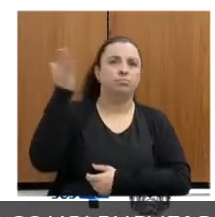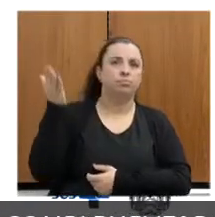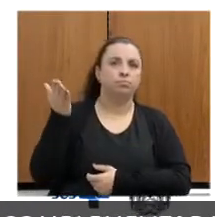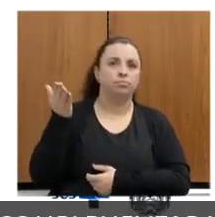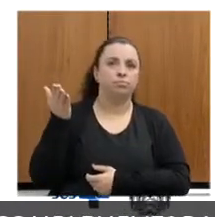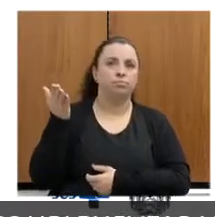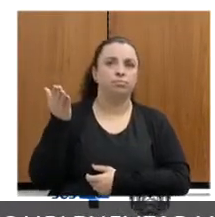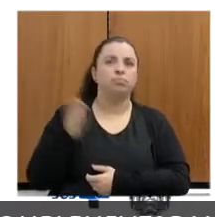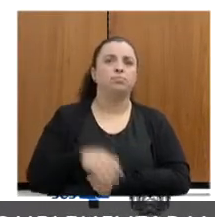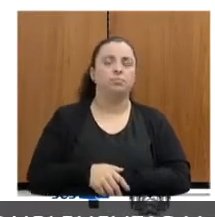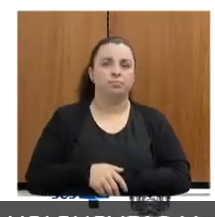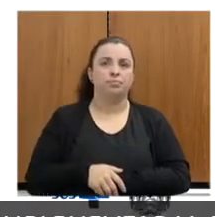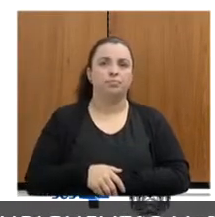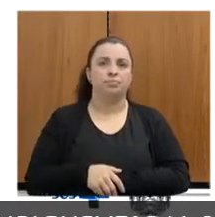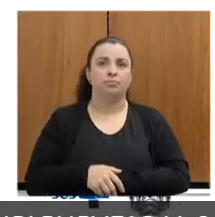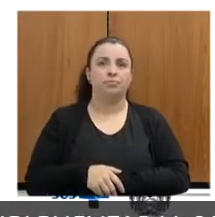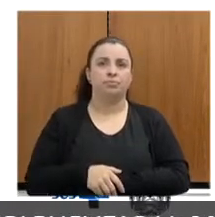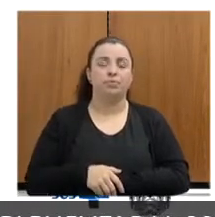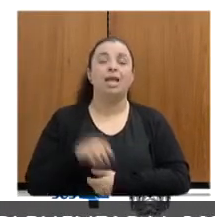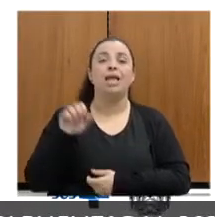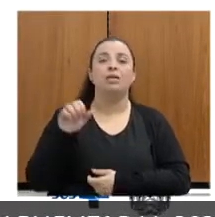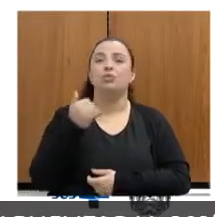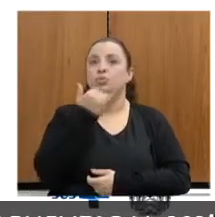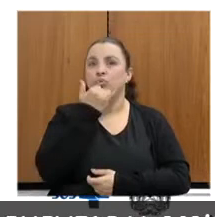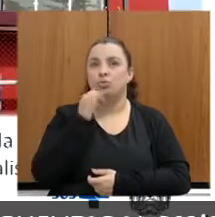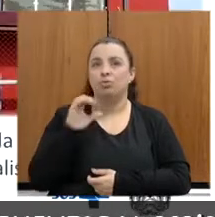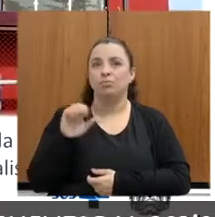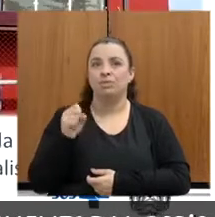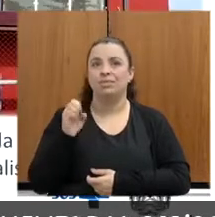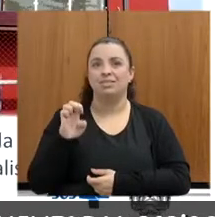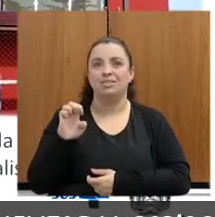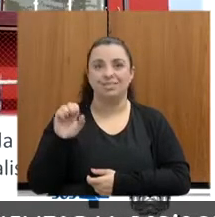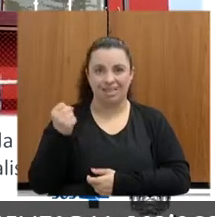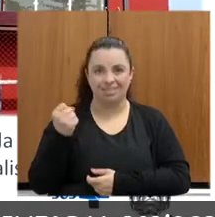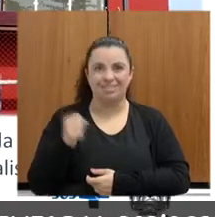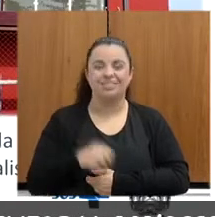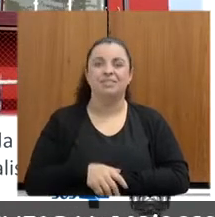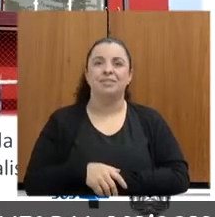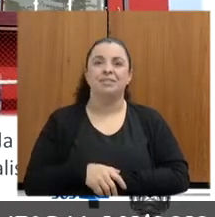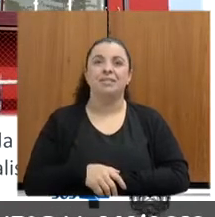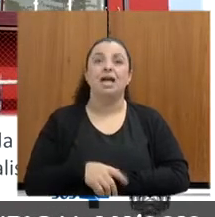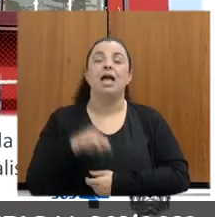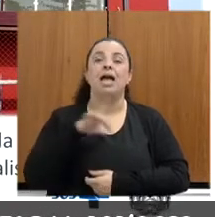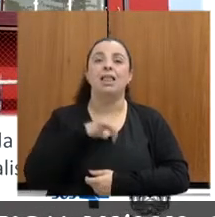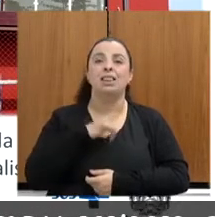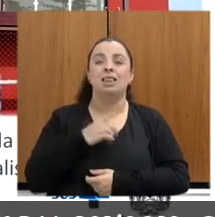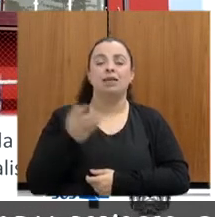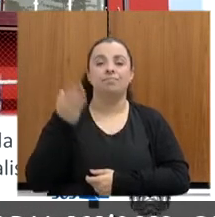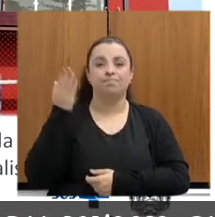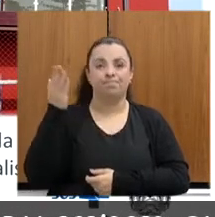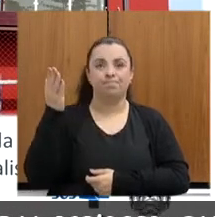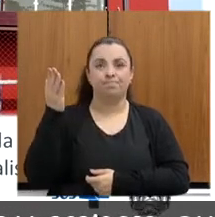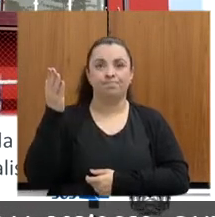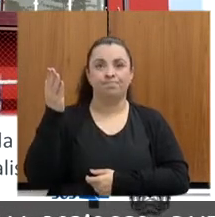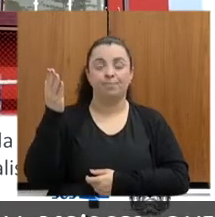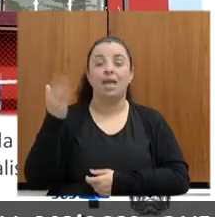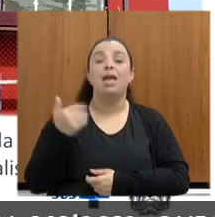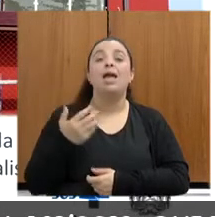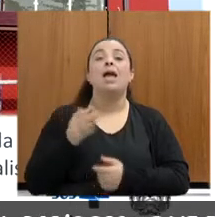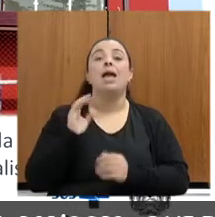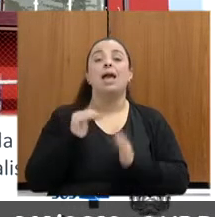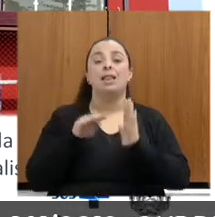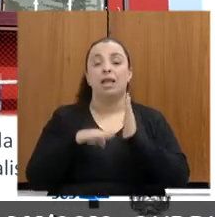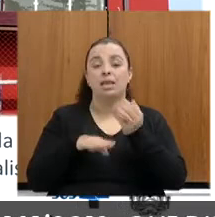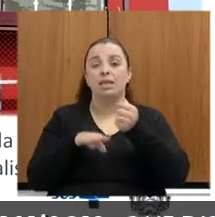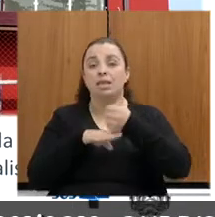pode passar o em relação às essas pode passar por favor ao destacamos é sobre cada nível de Atenção